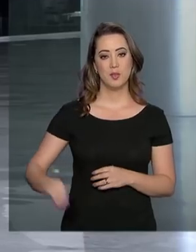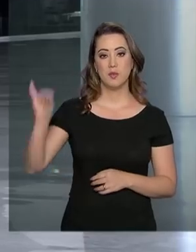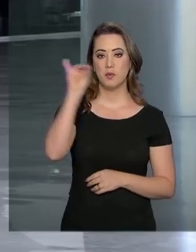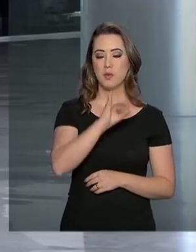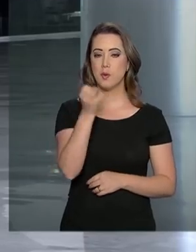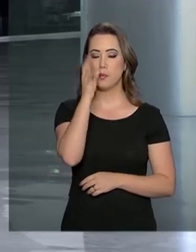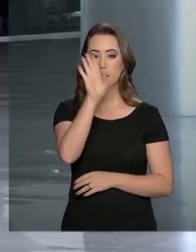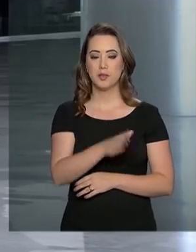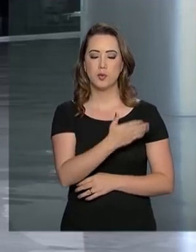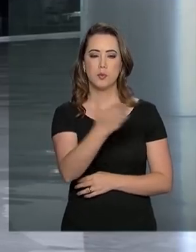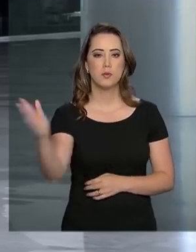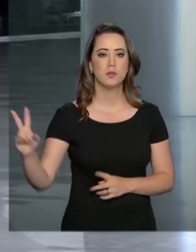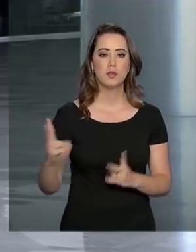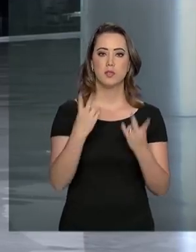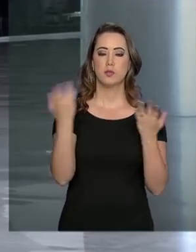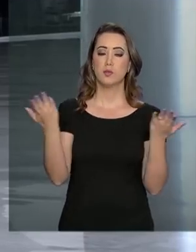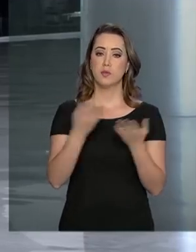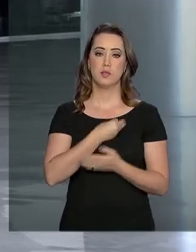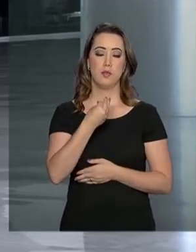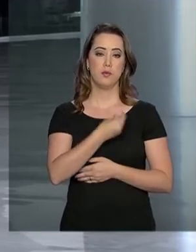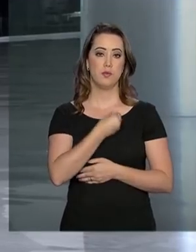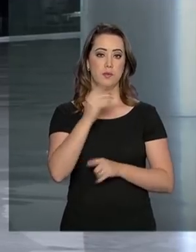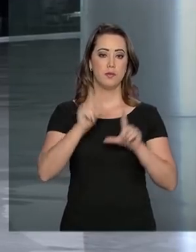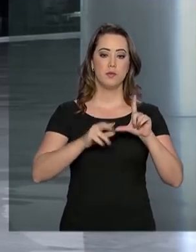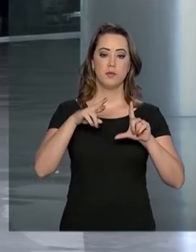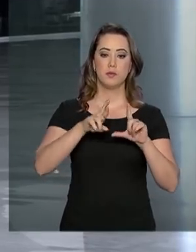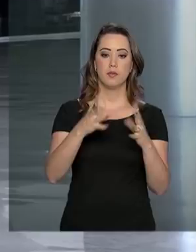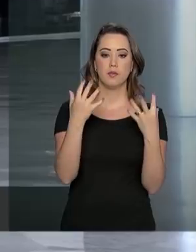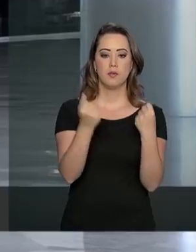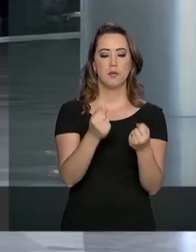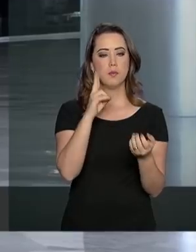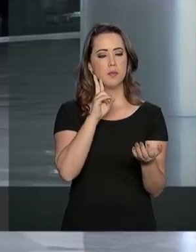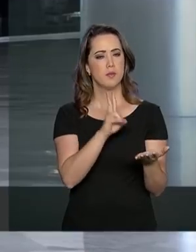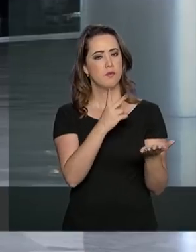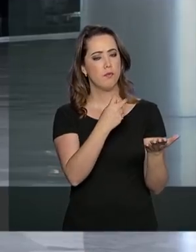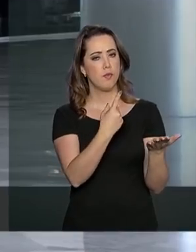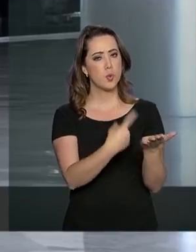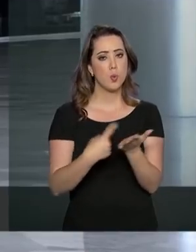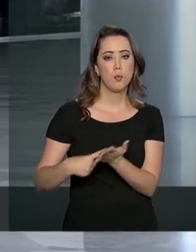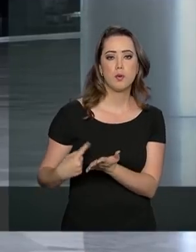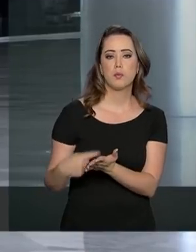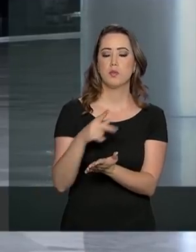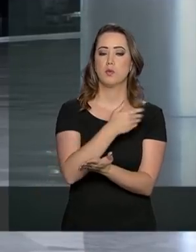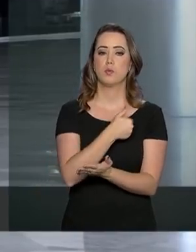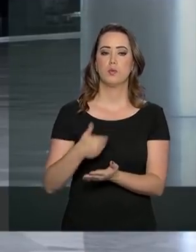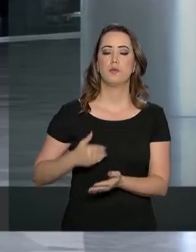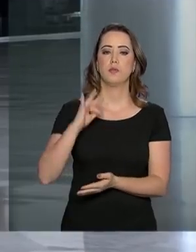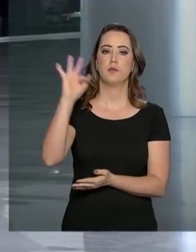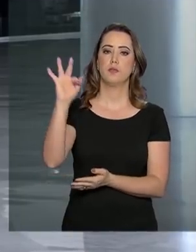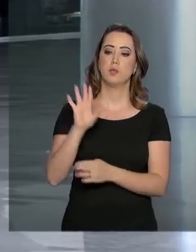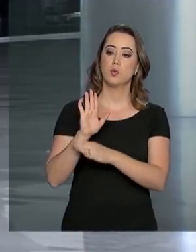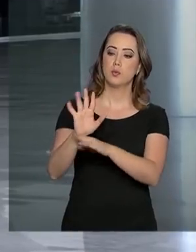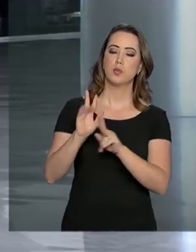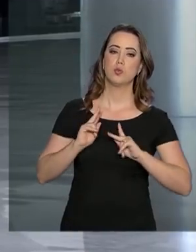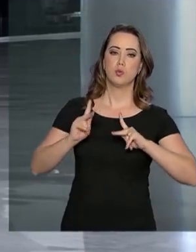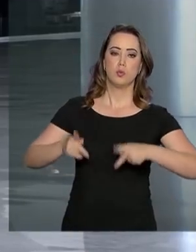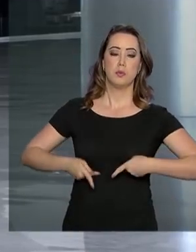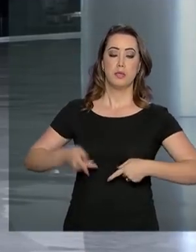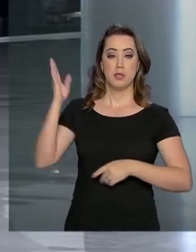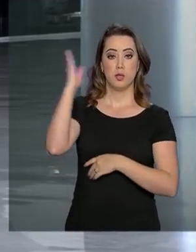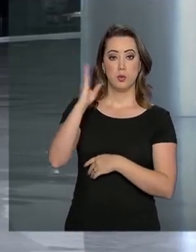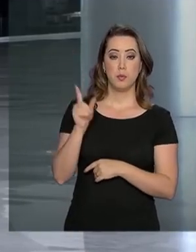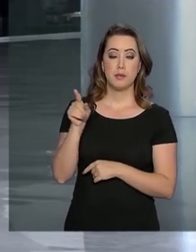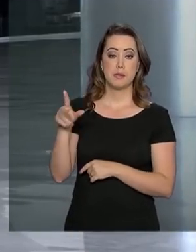Olá, boa tarde para você que acompanha ao vivo a TV NBR. Vamos atualizar as informações do governo federal sobre a ajuda humanitária do